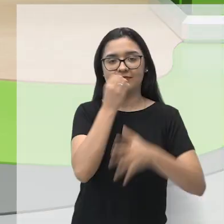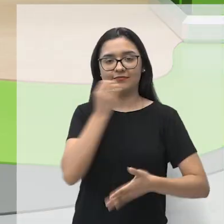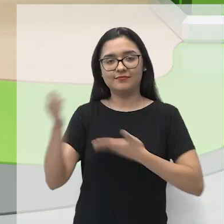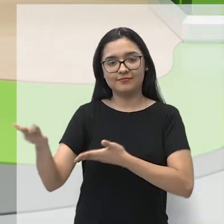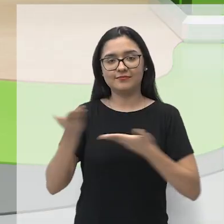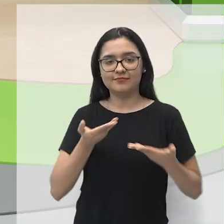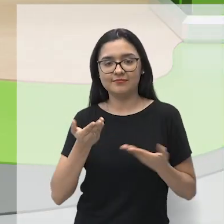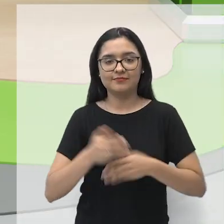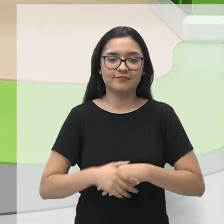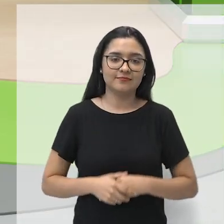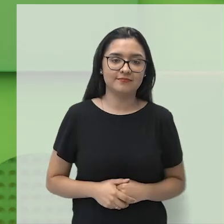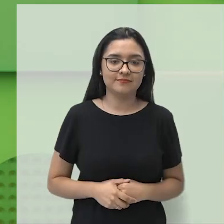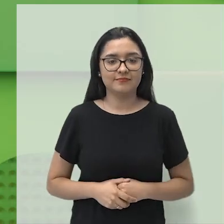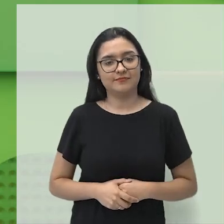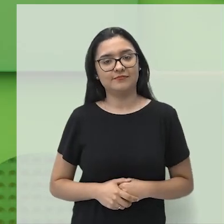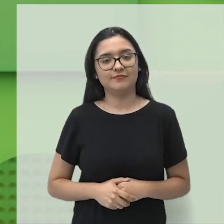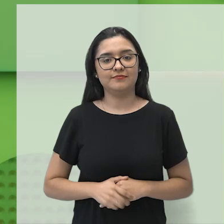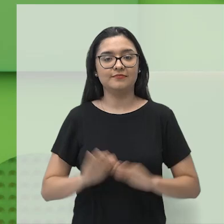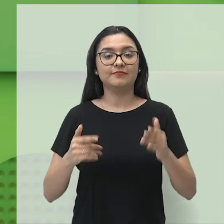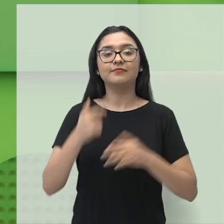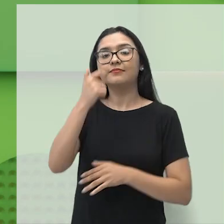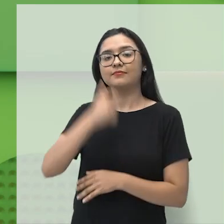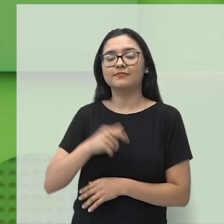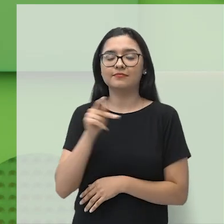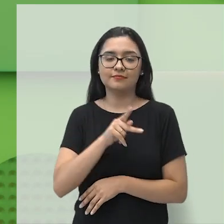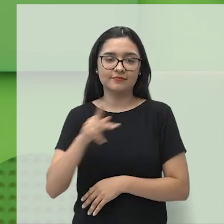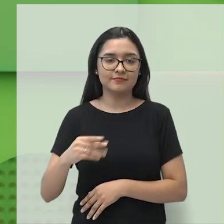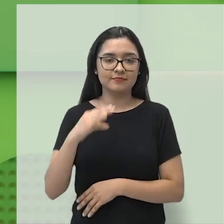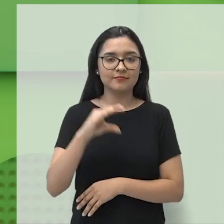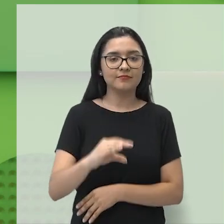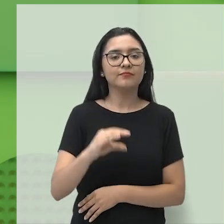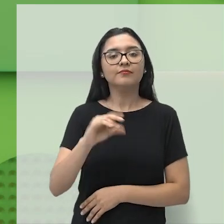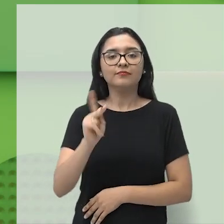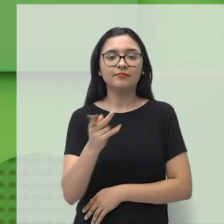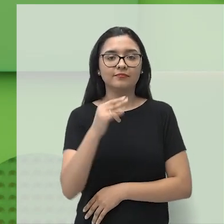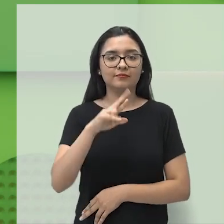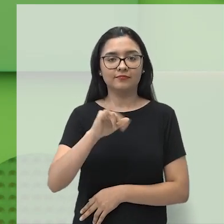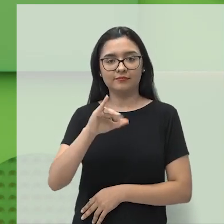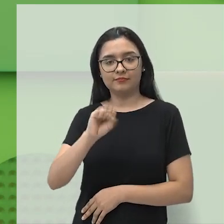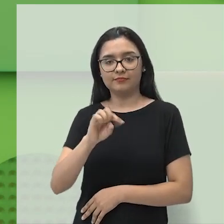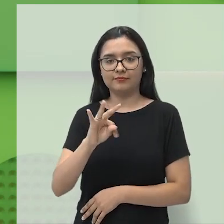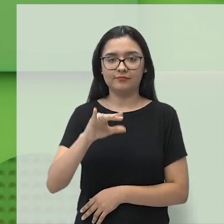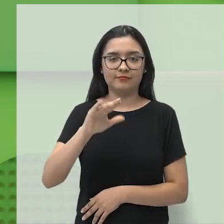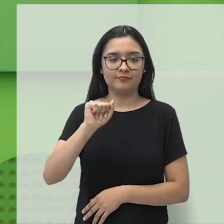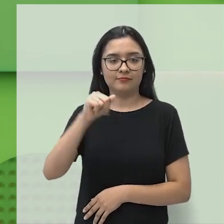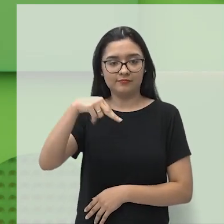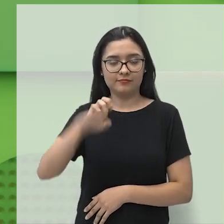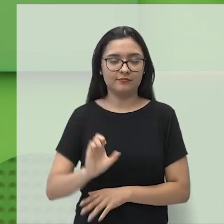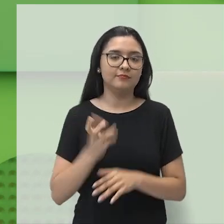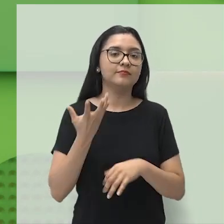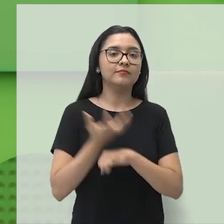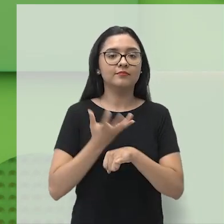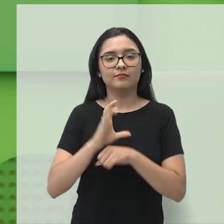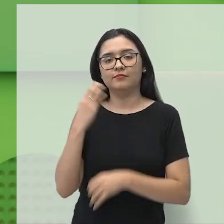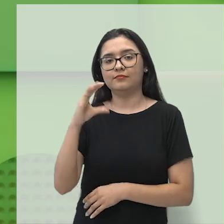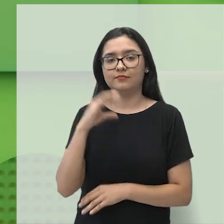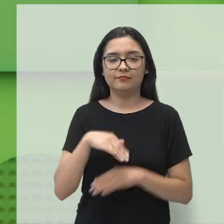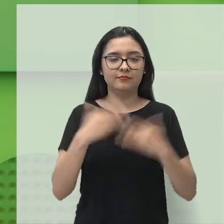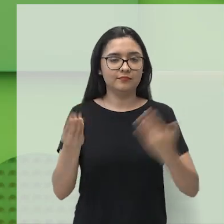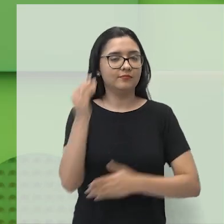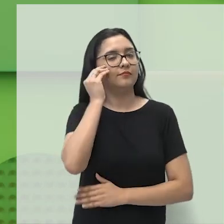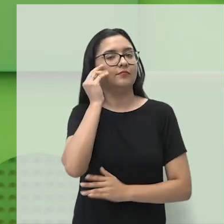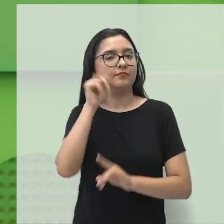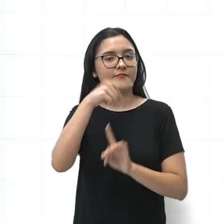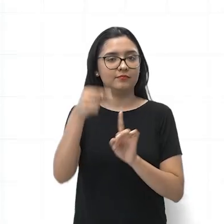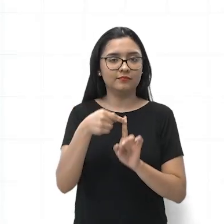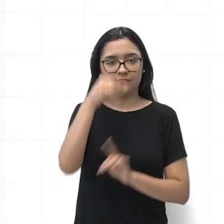todos sejam muito bem-vindos. Eu sou a professora Cristiane Oliveira, a sua professora de Ciências, e vamos conhecer a